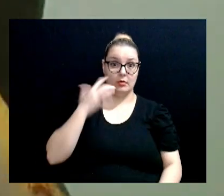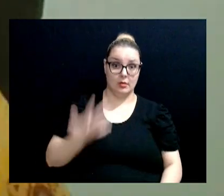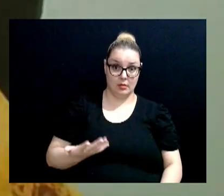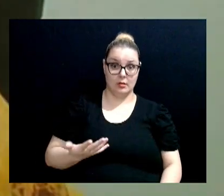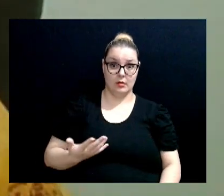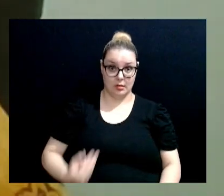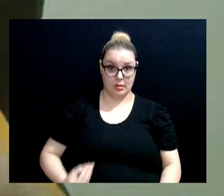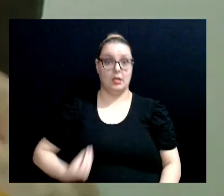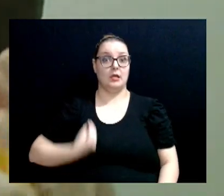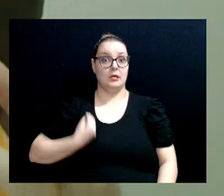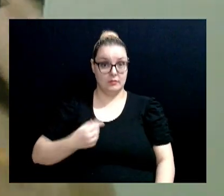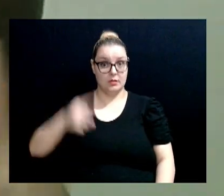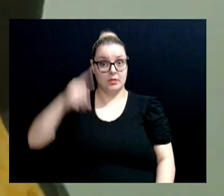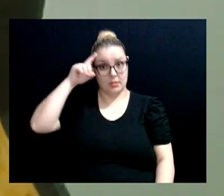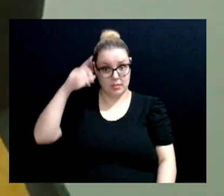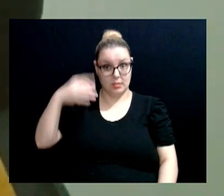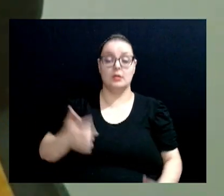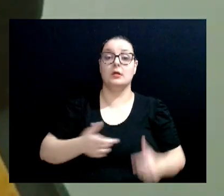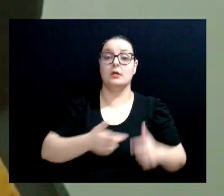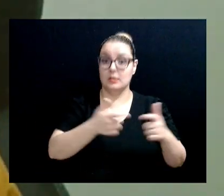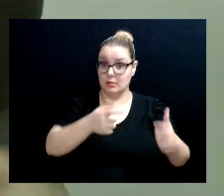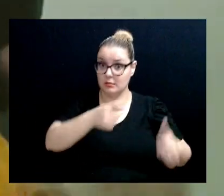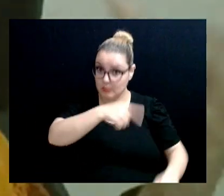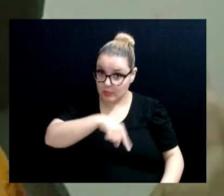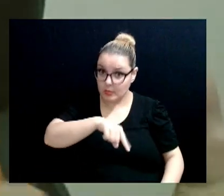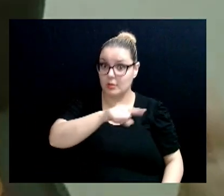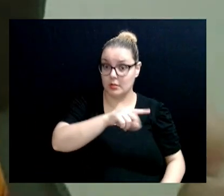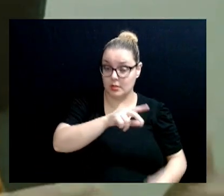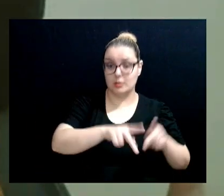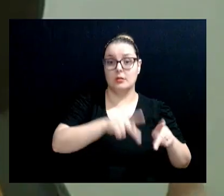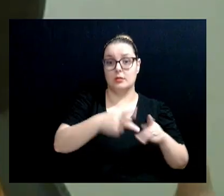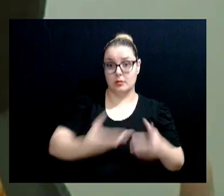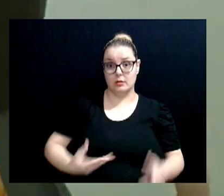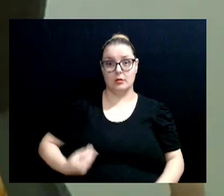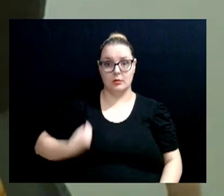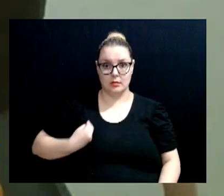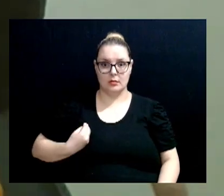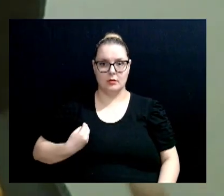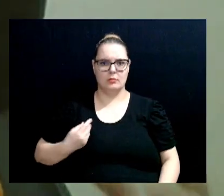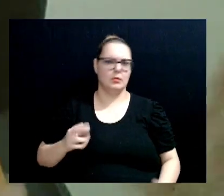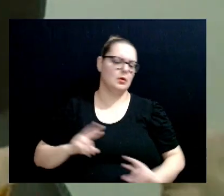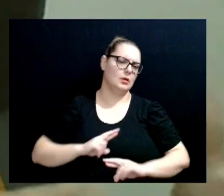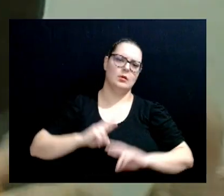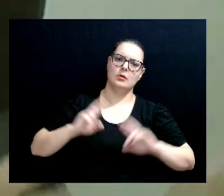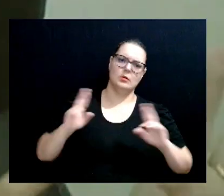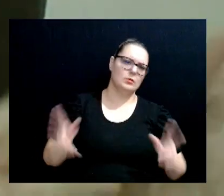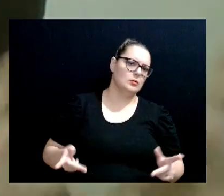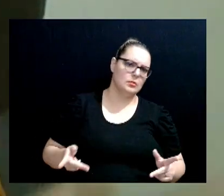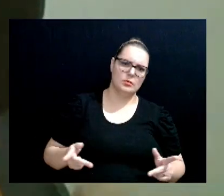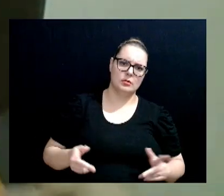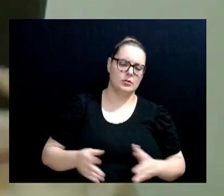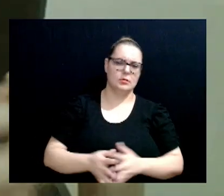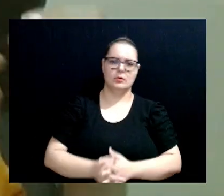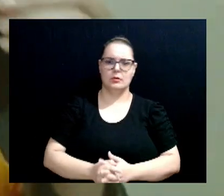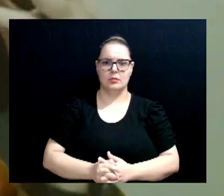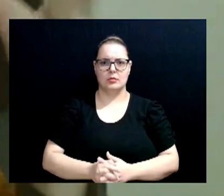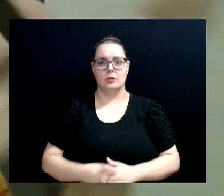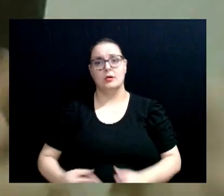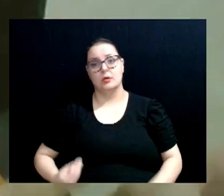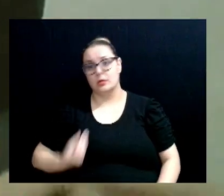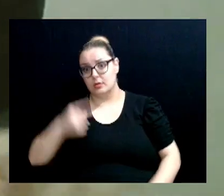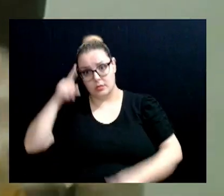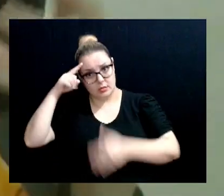que a grande maioria da população vive, é muito diferente da vida real das